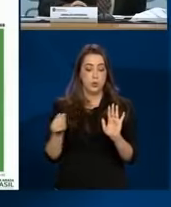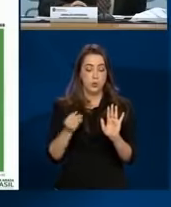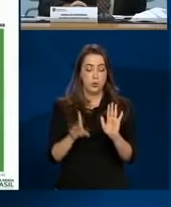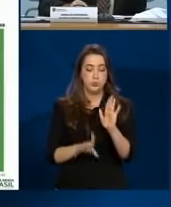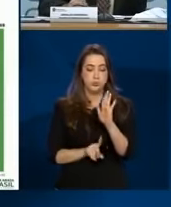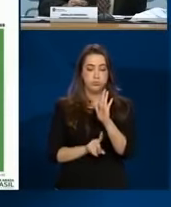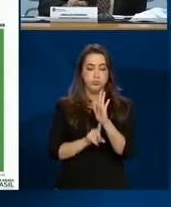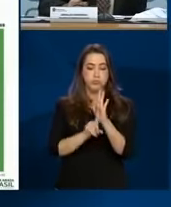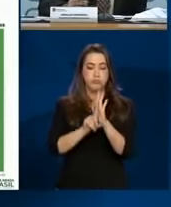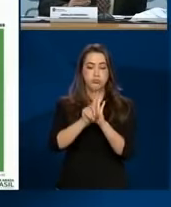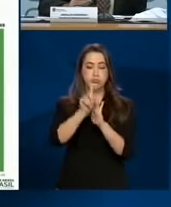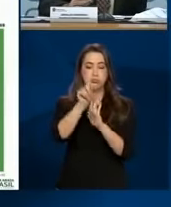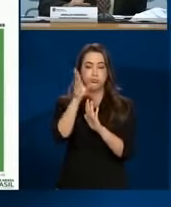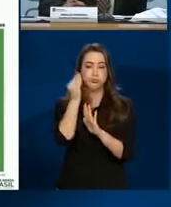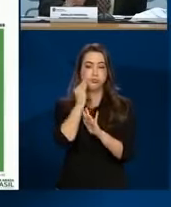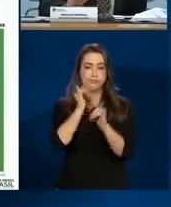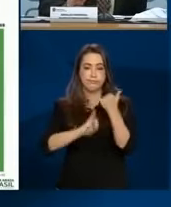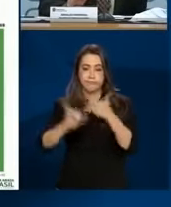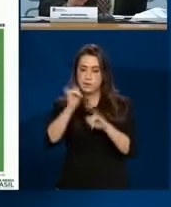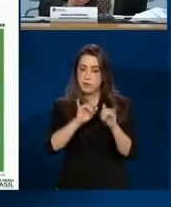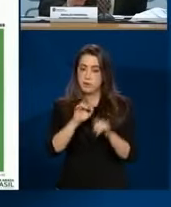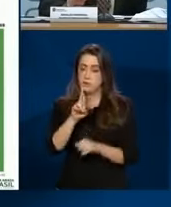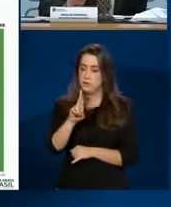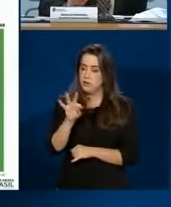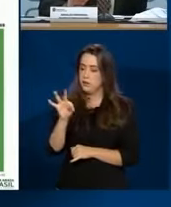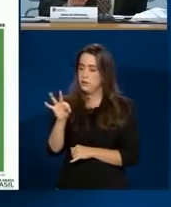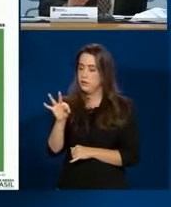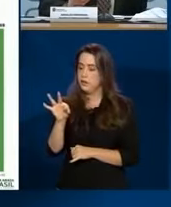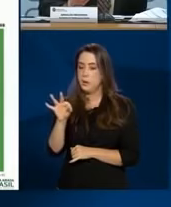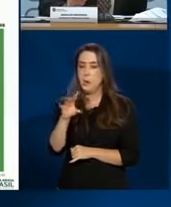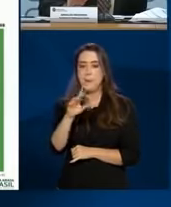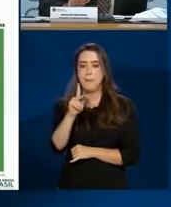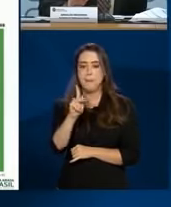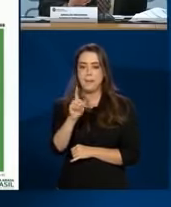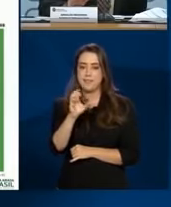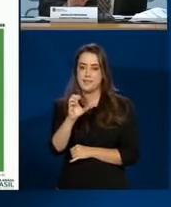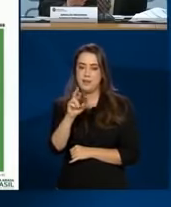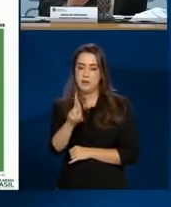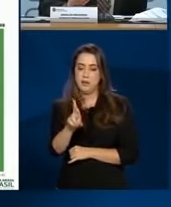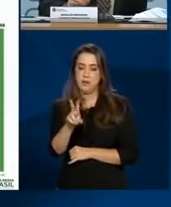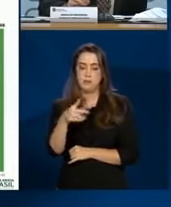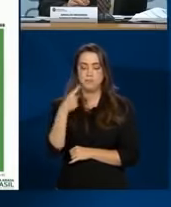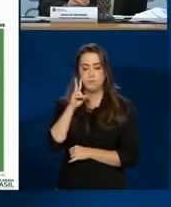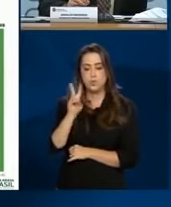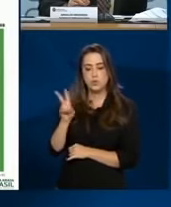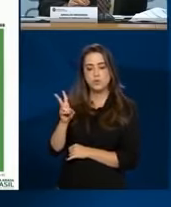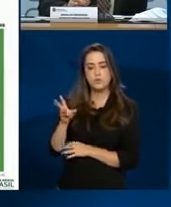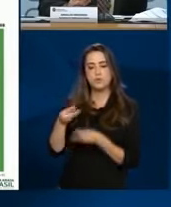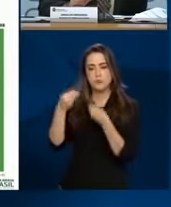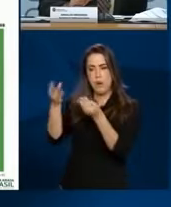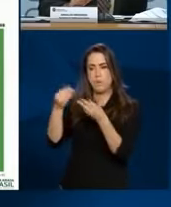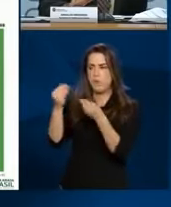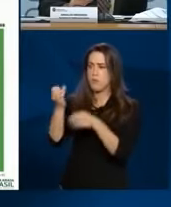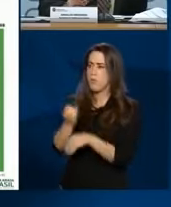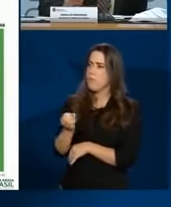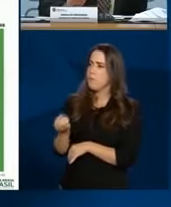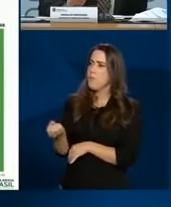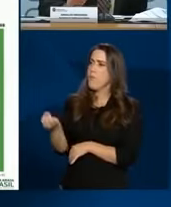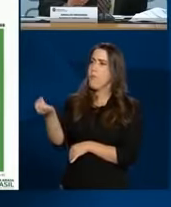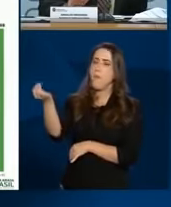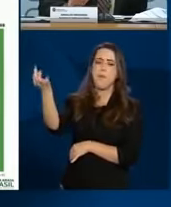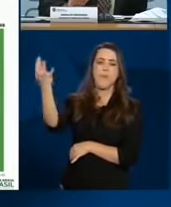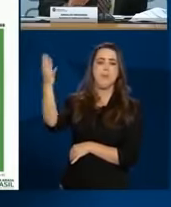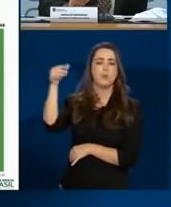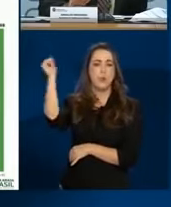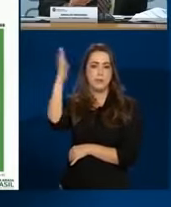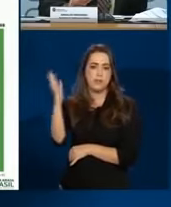crescendo o número de testagem para o RT-PCR no Brasil como um todo, né? Do Análise